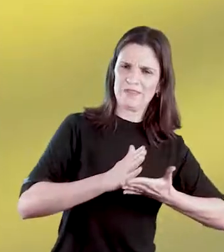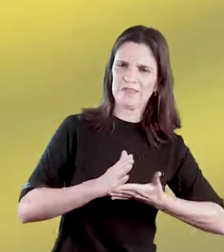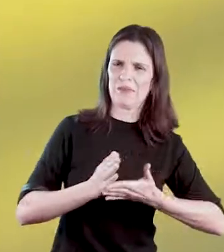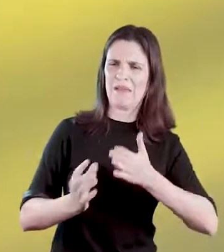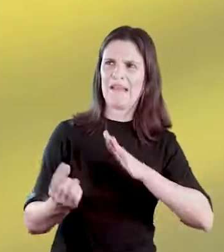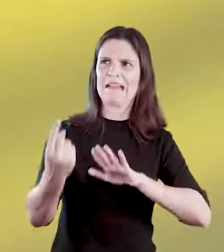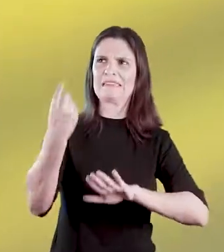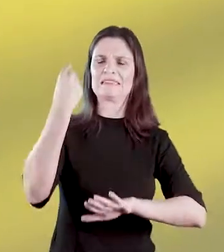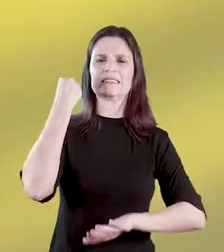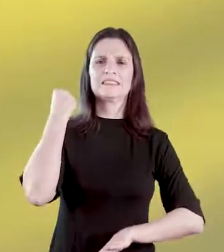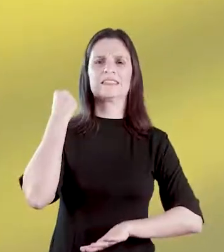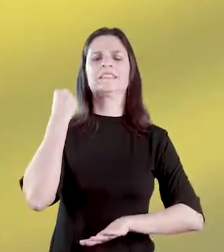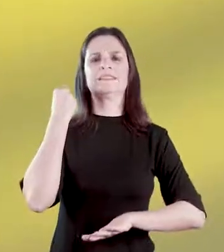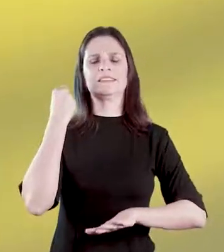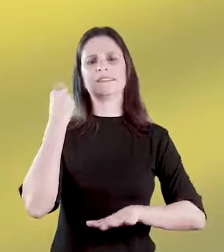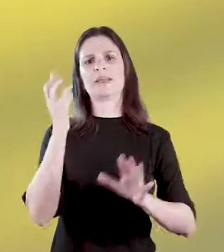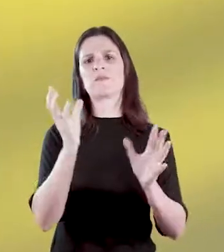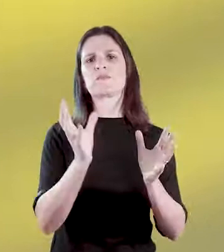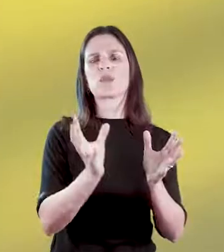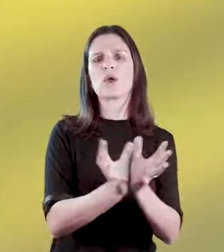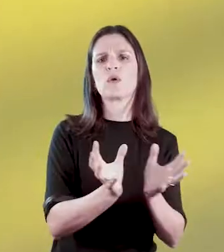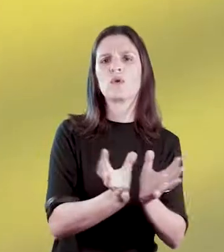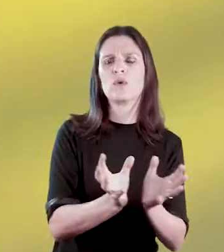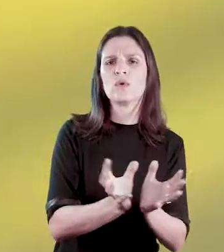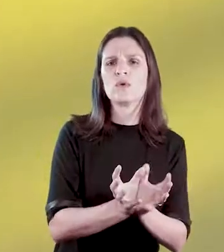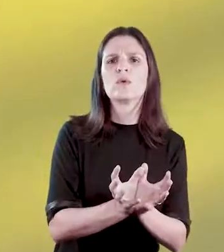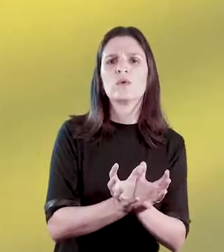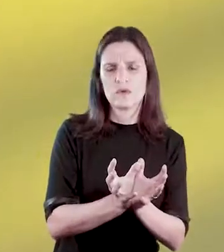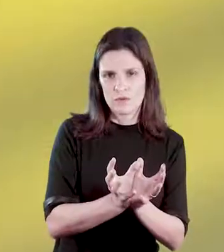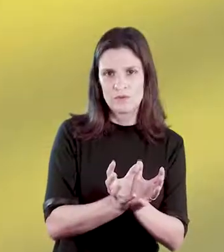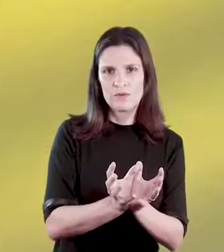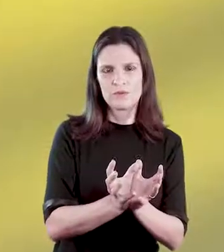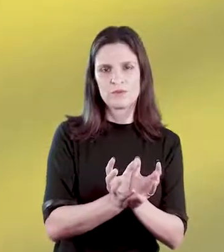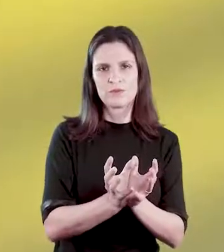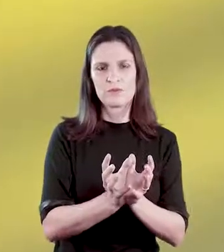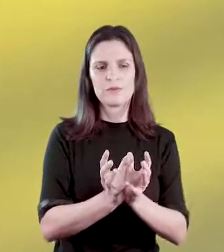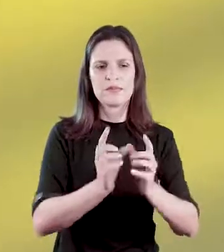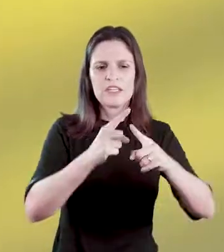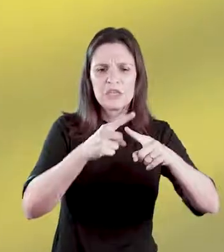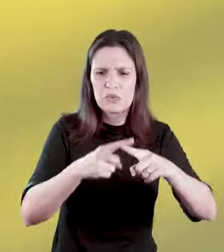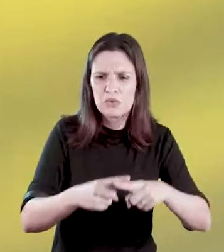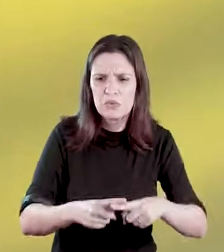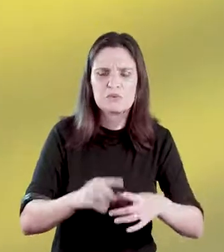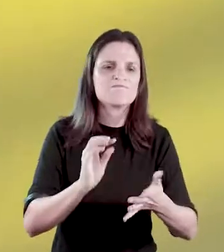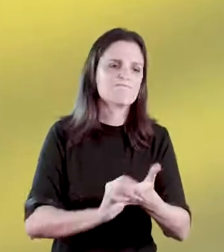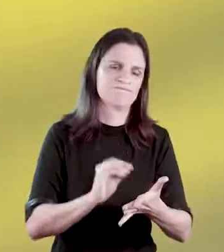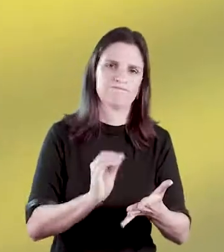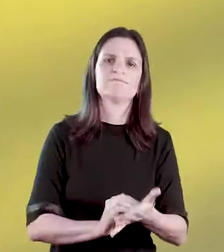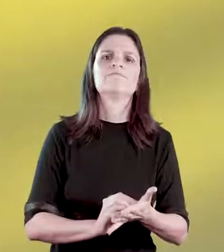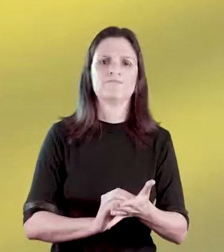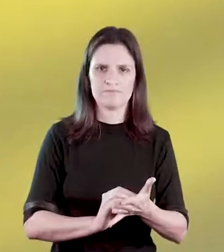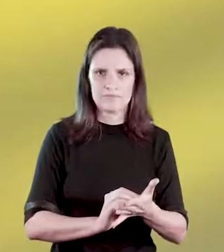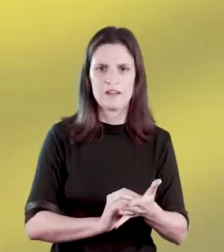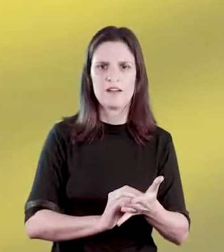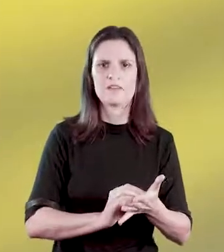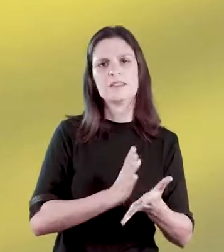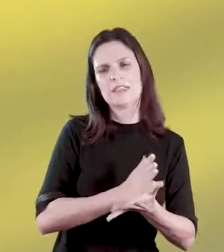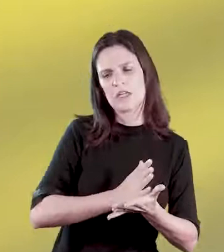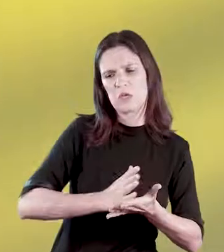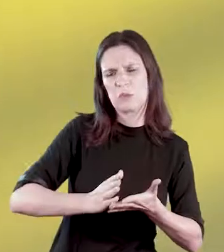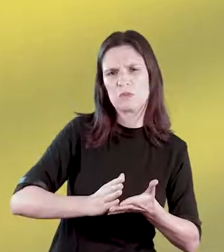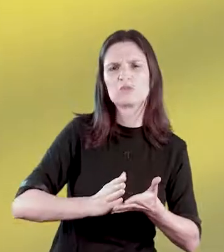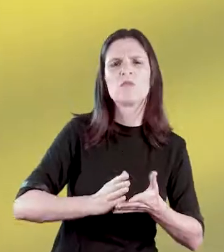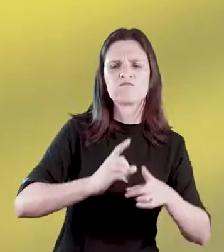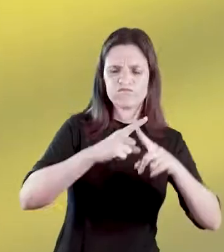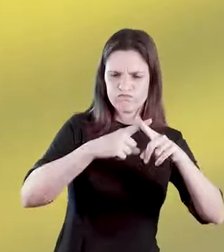atrás foi em relação a categoria que eu queria que a maioria não era concursado e a gente levantou uma bandeira em ver